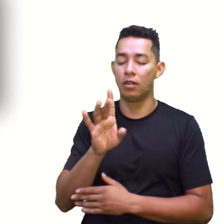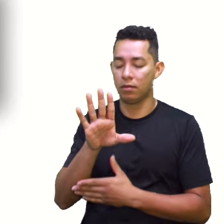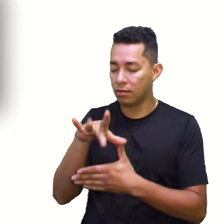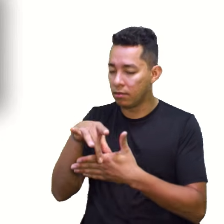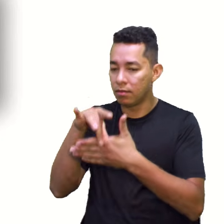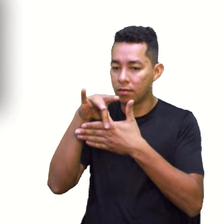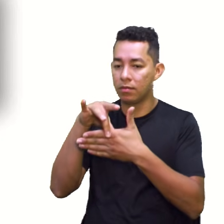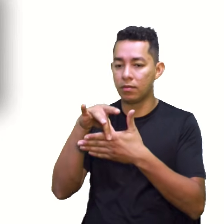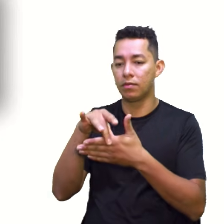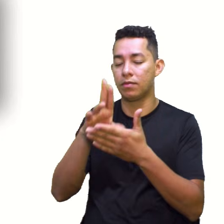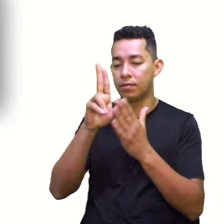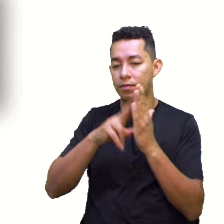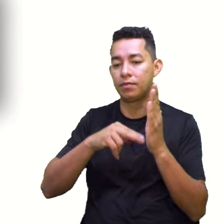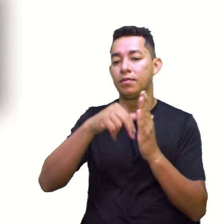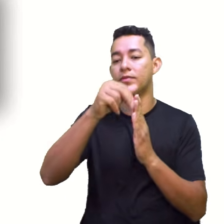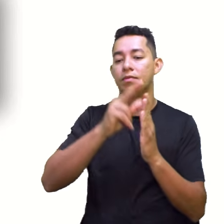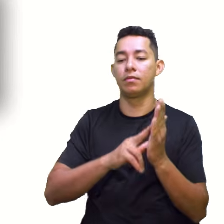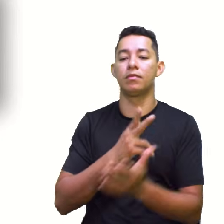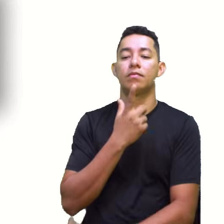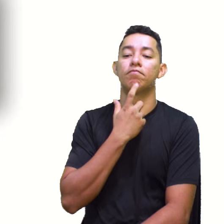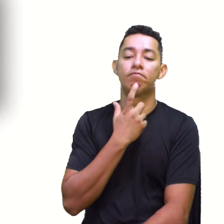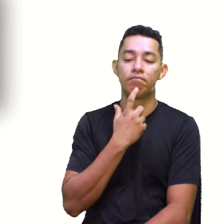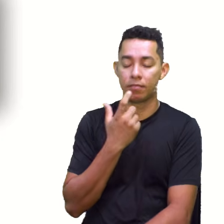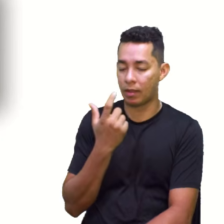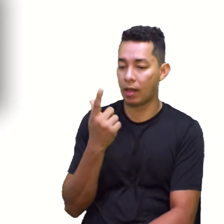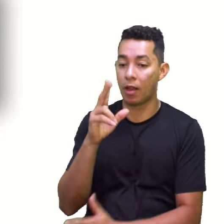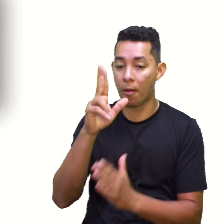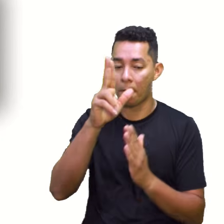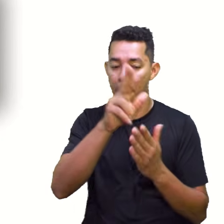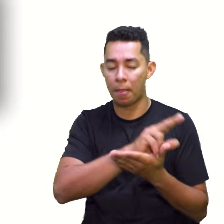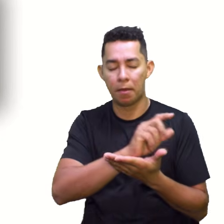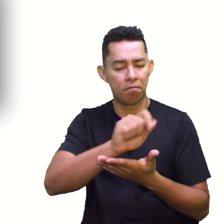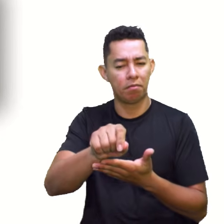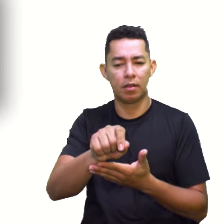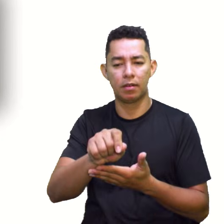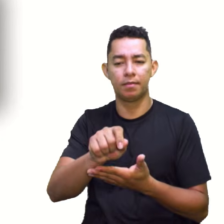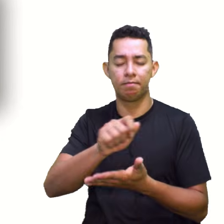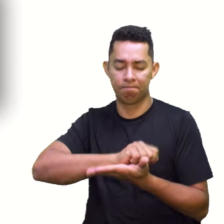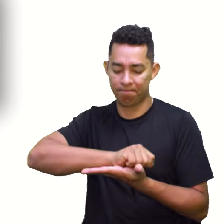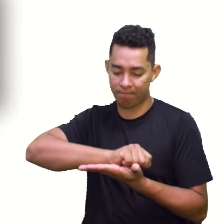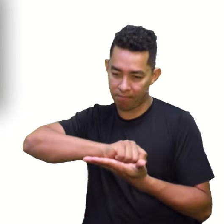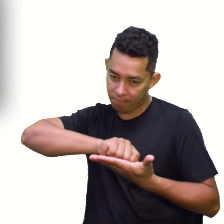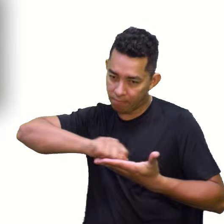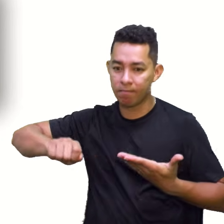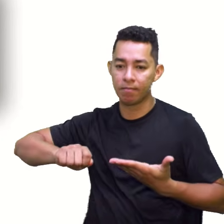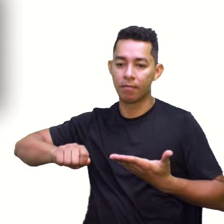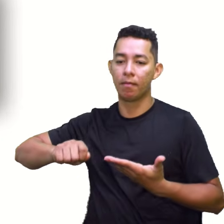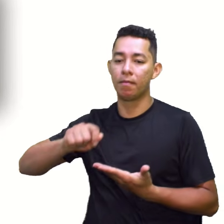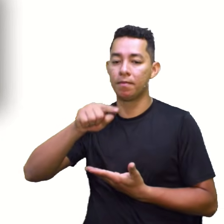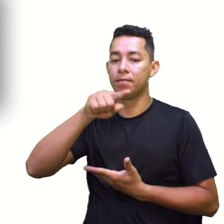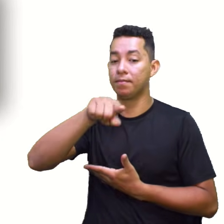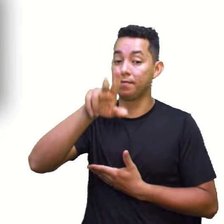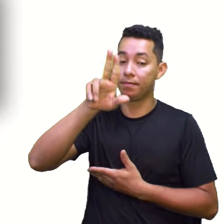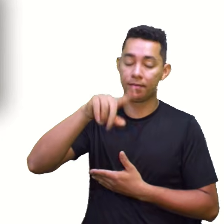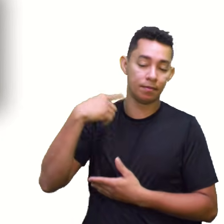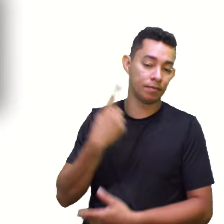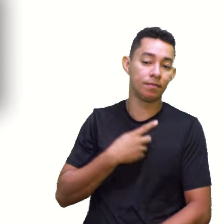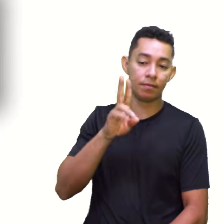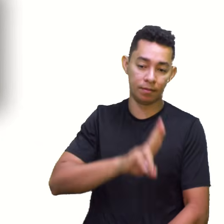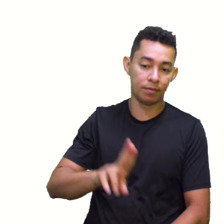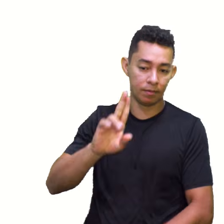destaca, passa um pincel vermelho, passa um marca-texto, sei lá, deixa bem destacado para a gente daqui a pouco